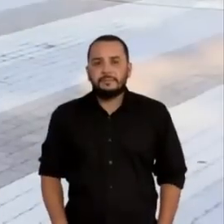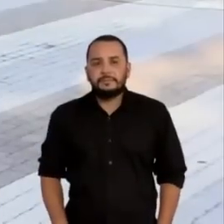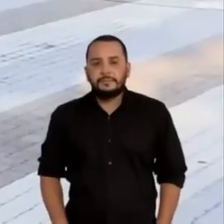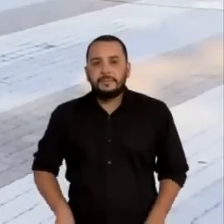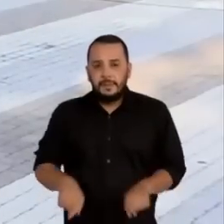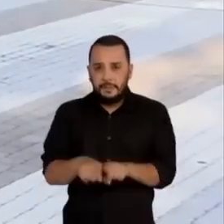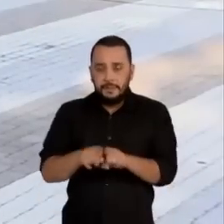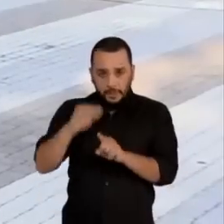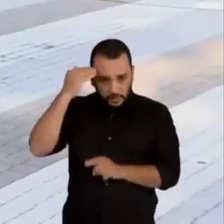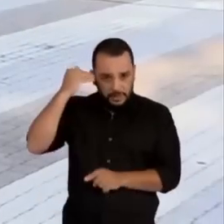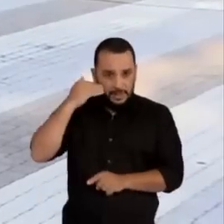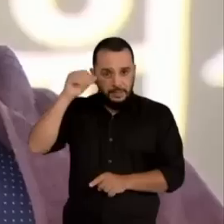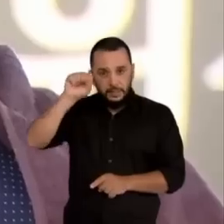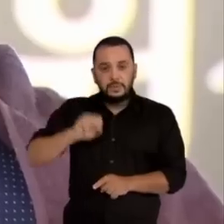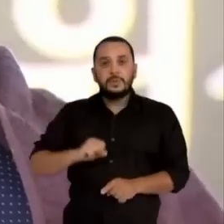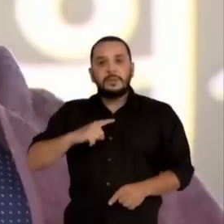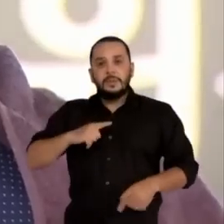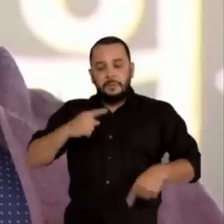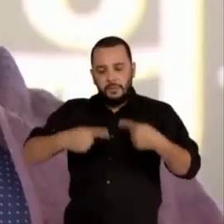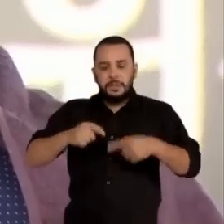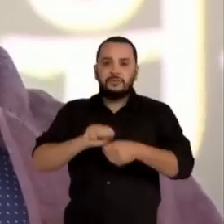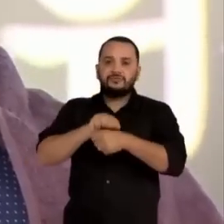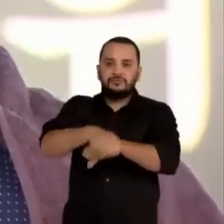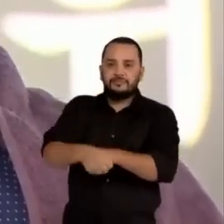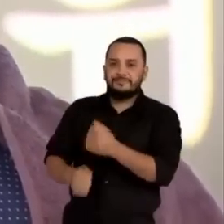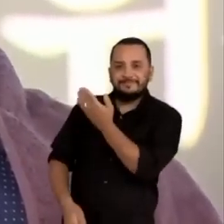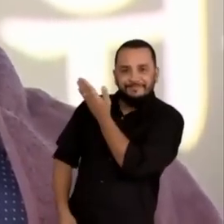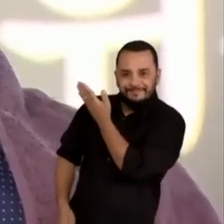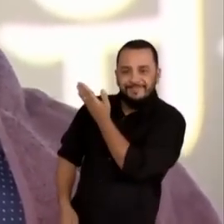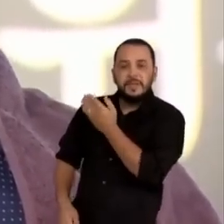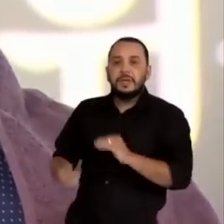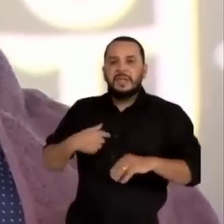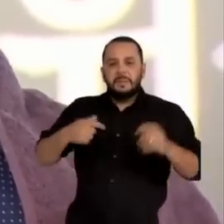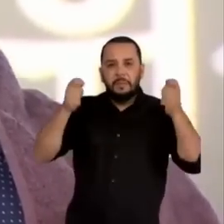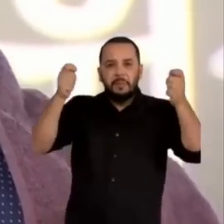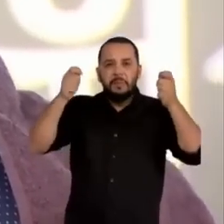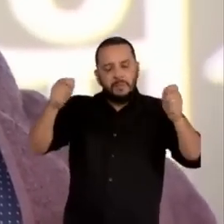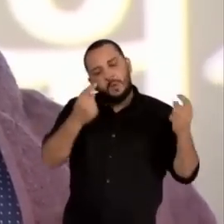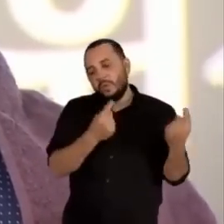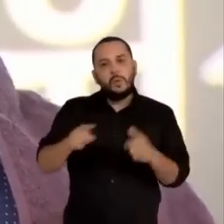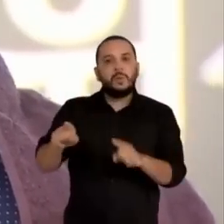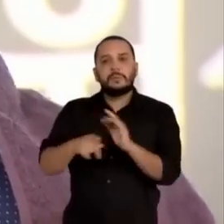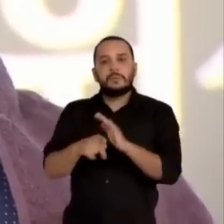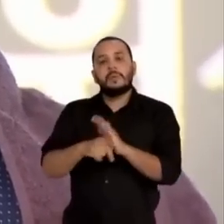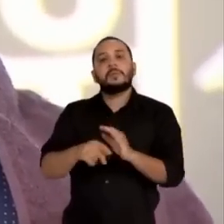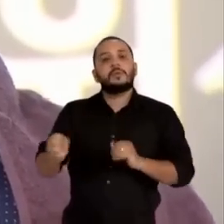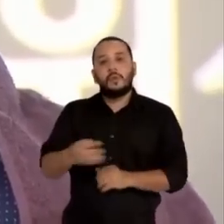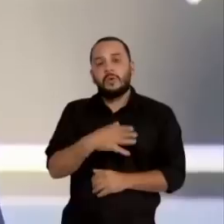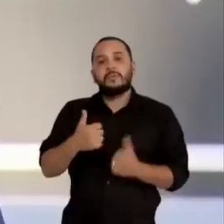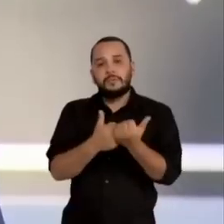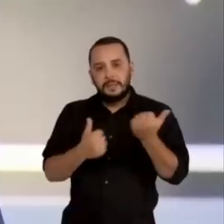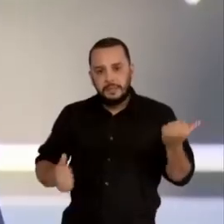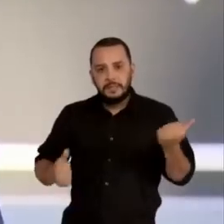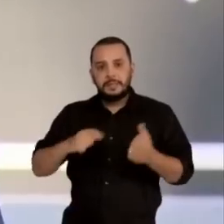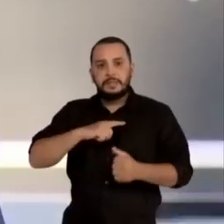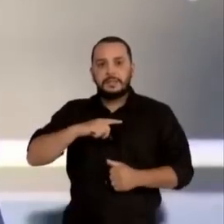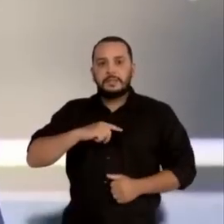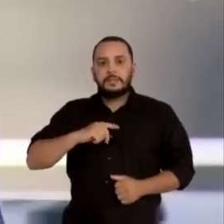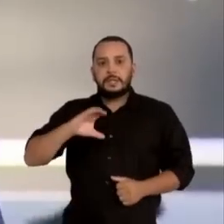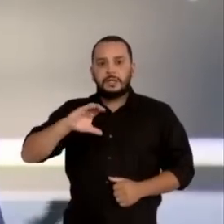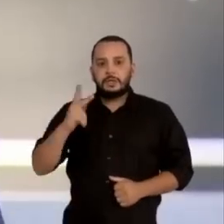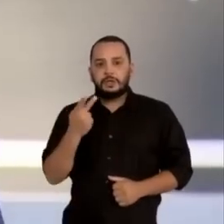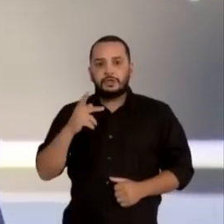Na Coreia do Sul, políticos rasparam a cabeça em protesto contra o novo ministro da Justiça do país, Cho